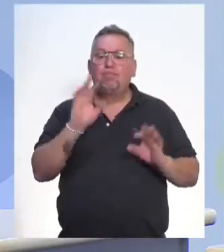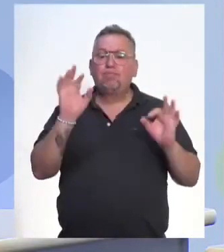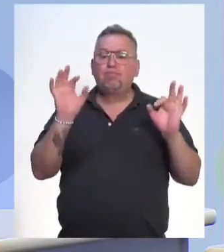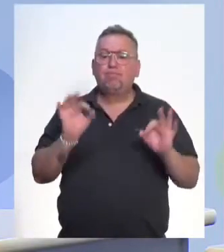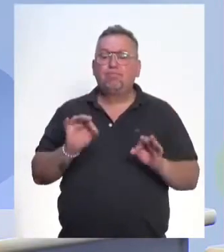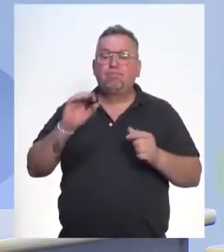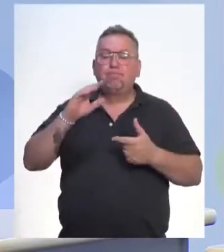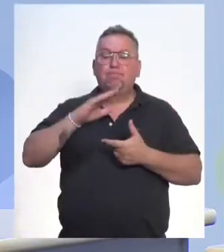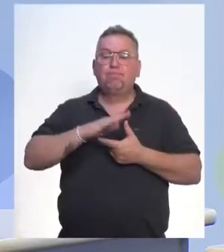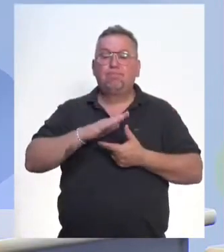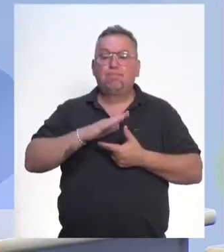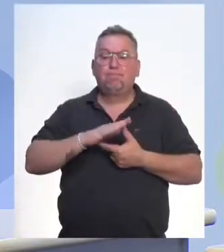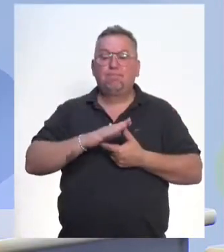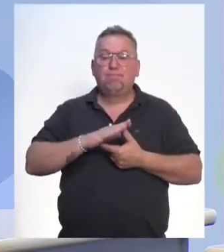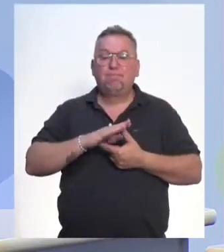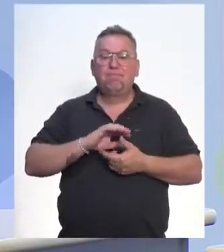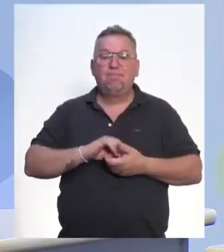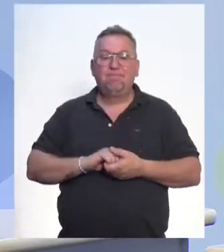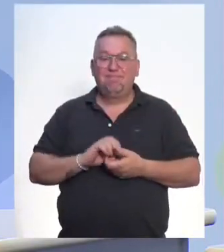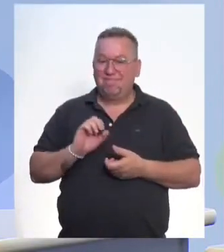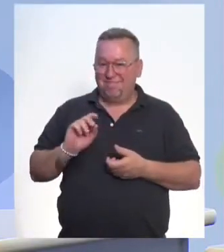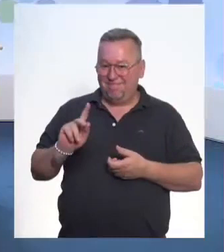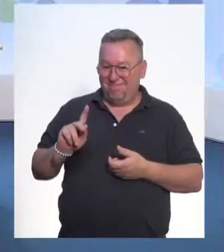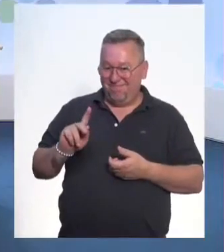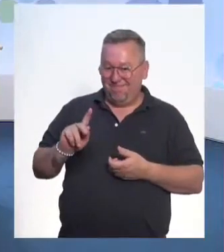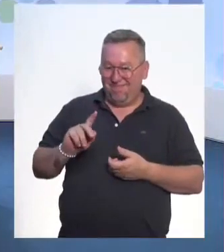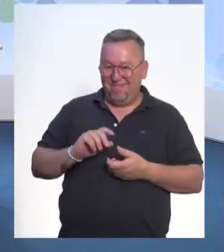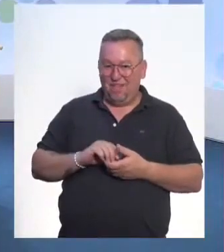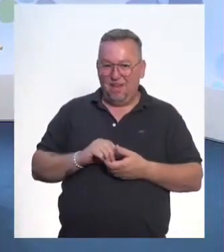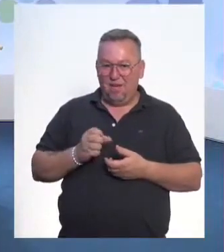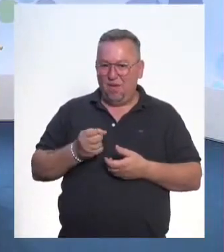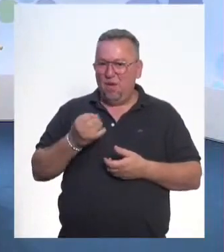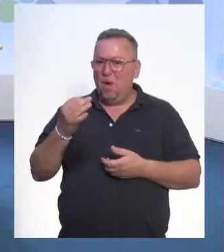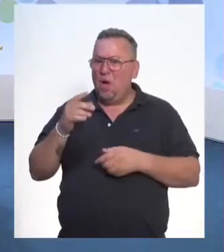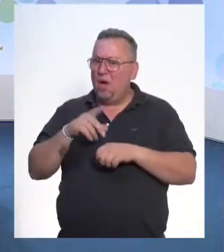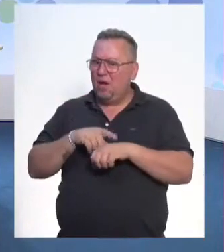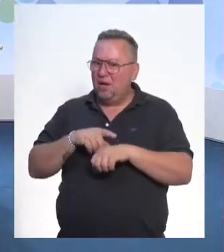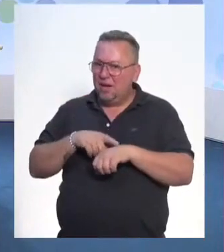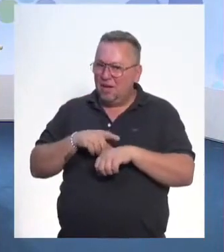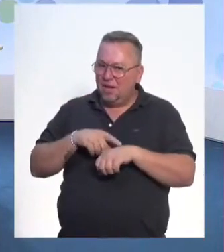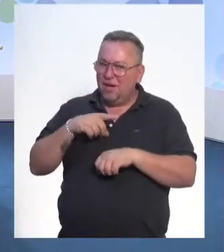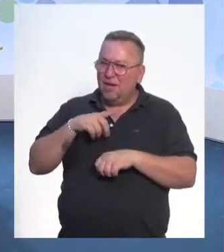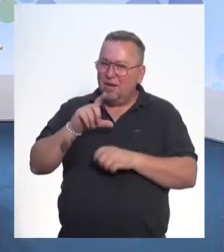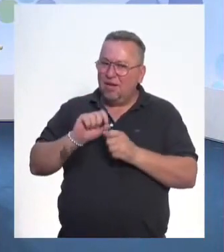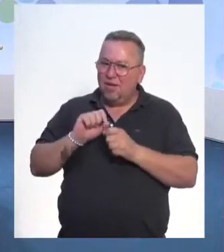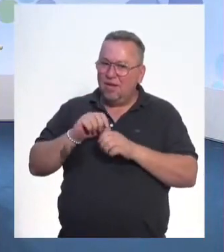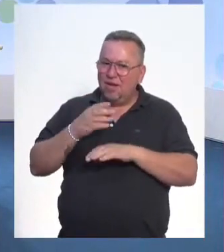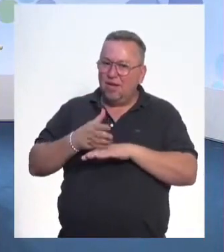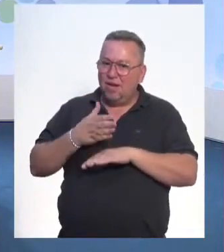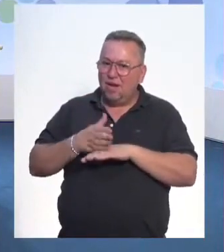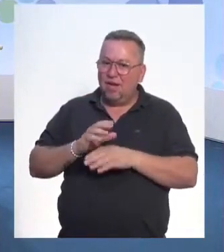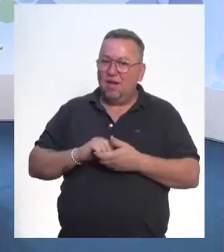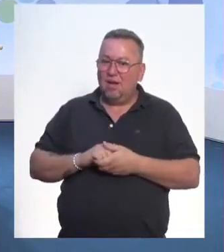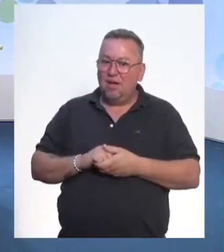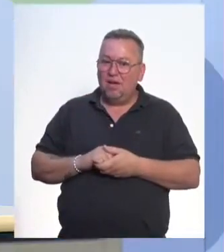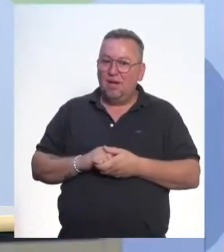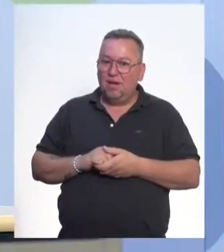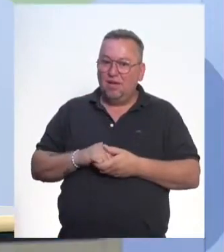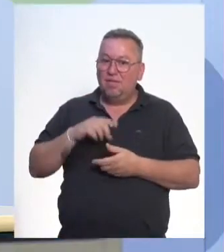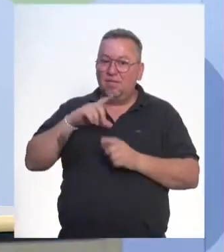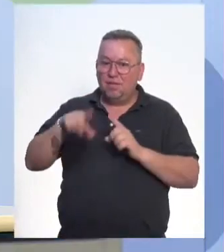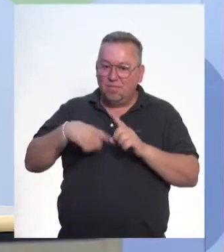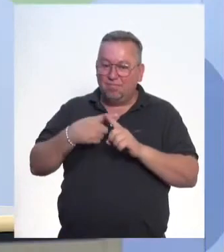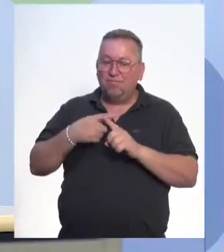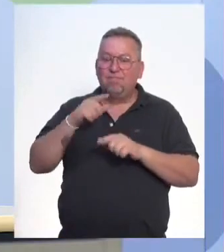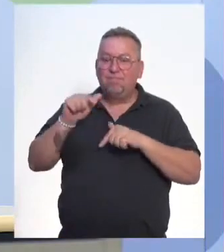da hipotenusa desse triângulo, ok? Professora Roberta, quanto tempo eles vão ter para essa tarefa? Olha, essa tarefa vai dar um pouquinho